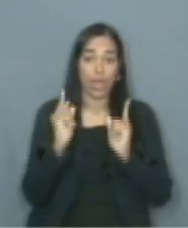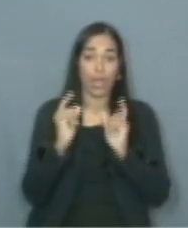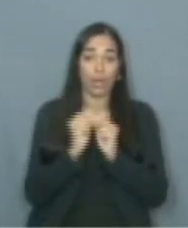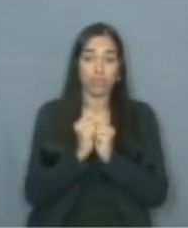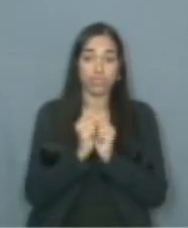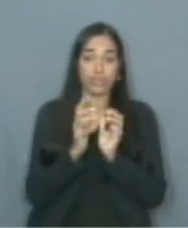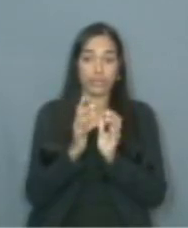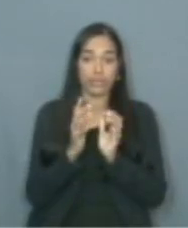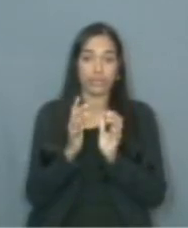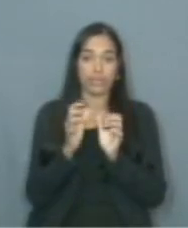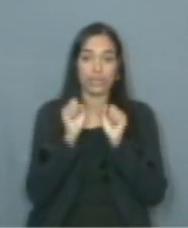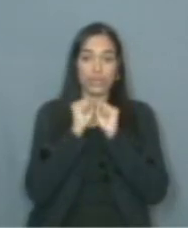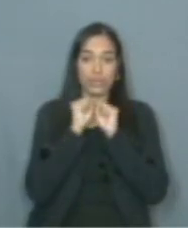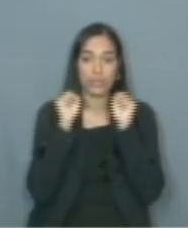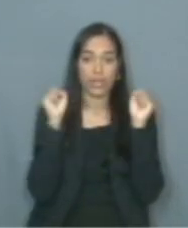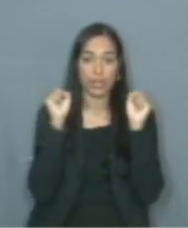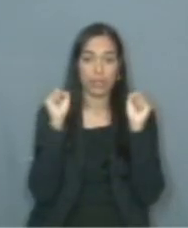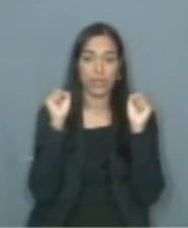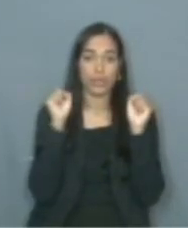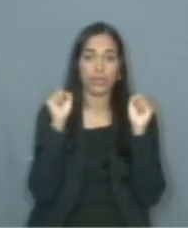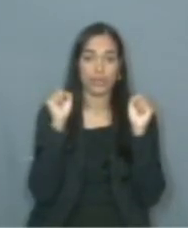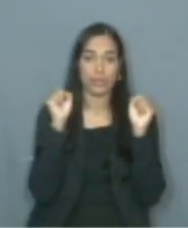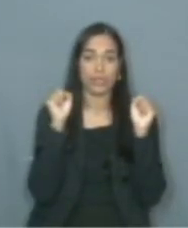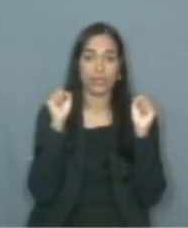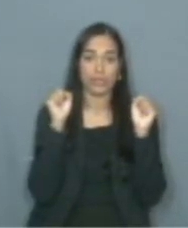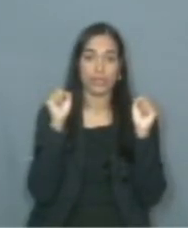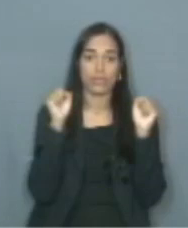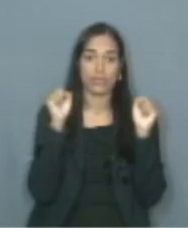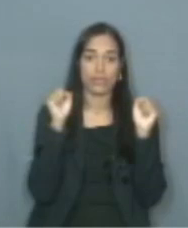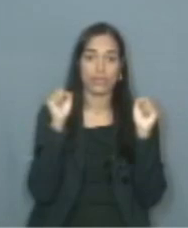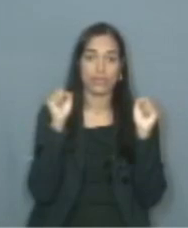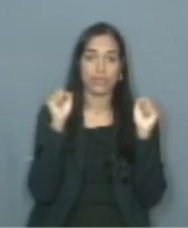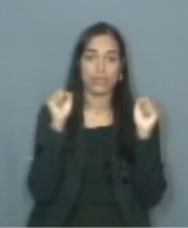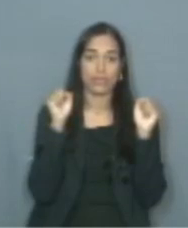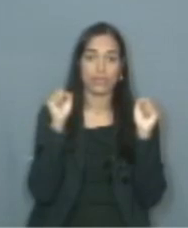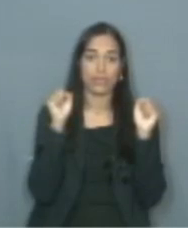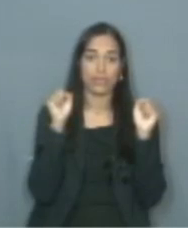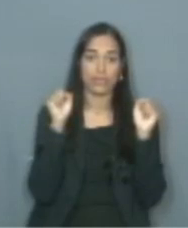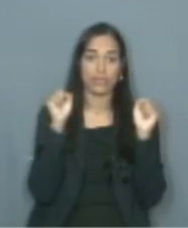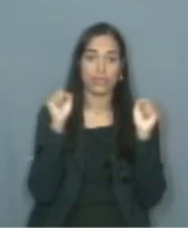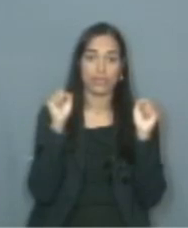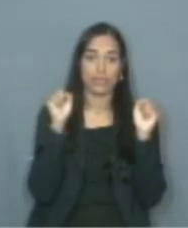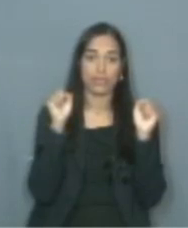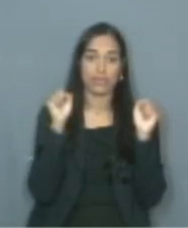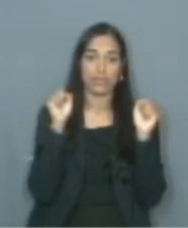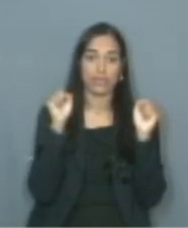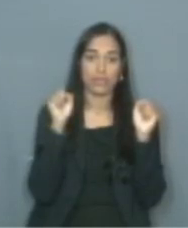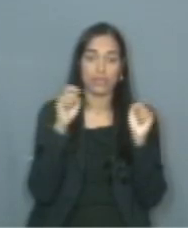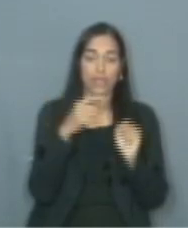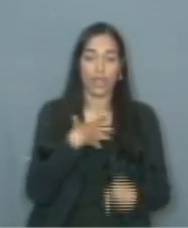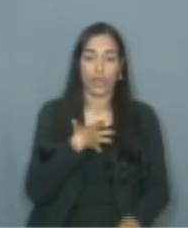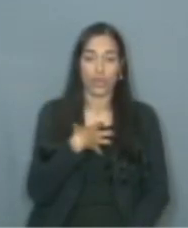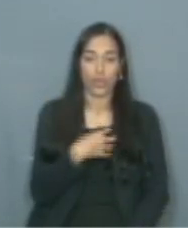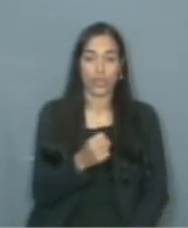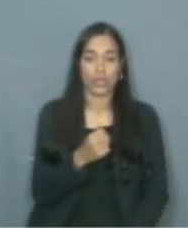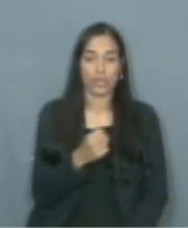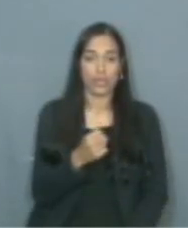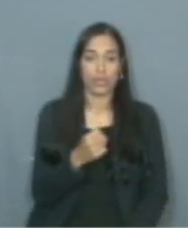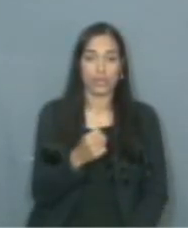Tribunal Federal e acabou, pelo que tudo indica, cometendo suicídio.